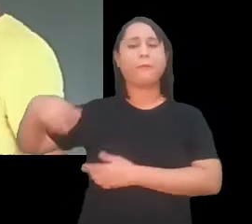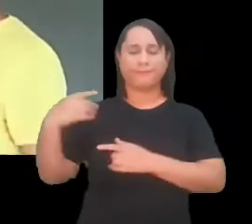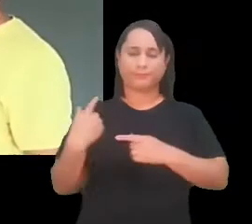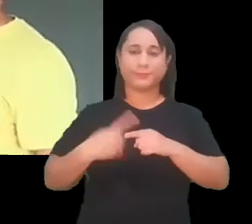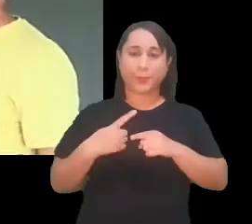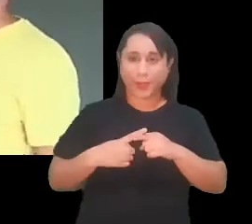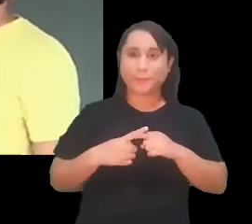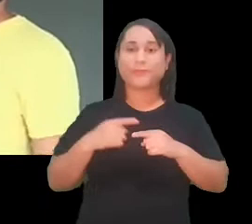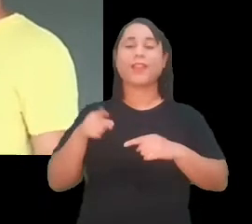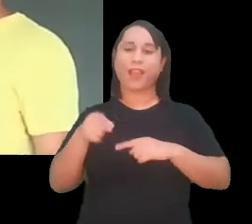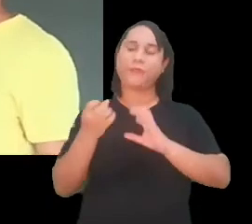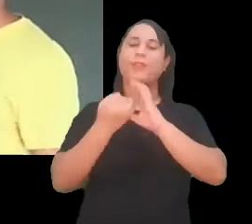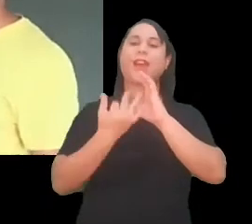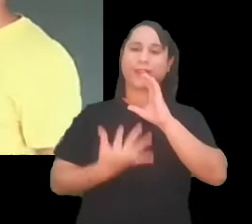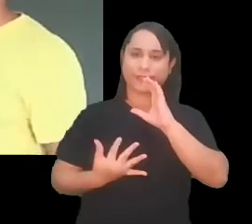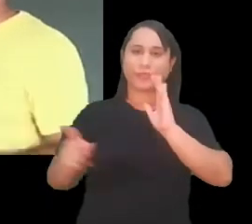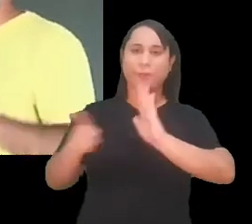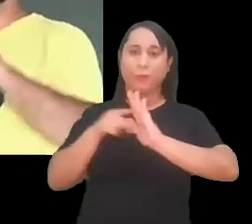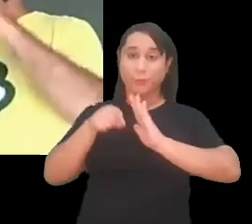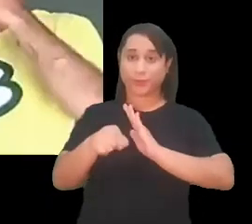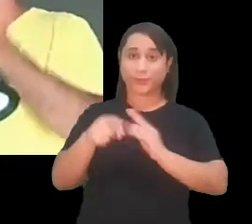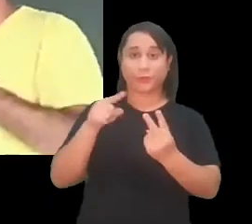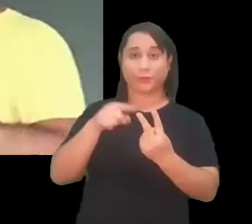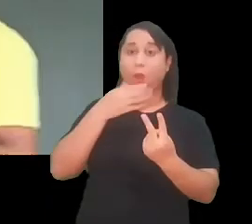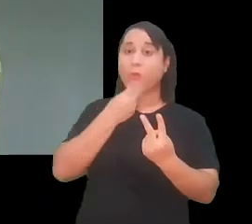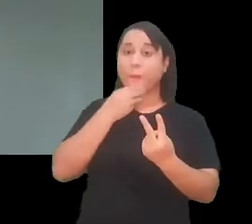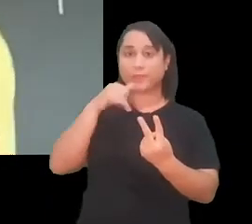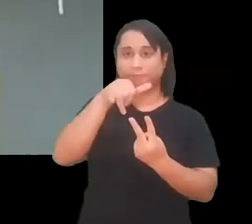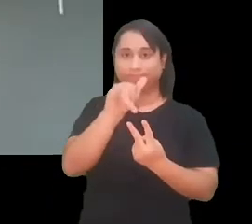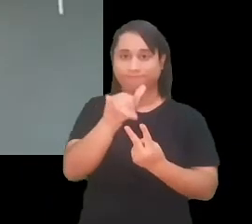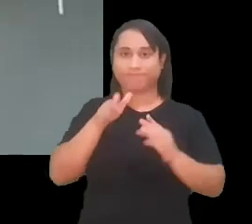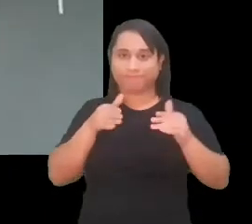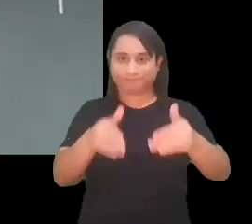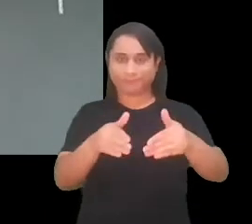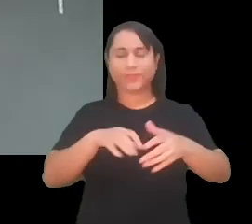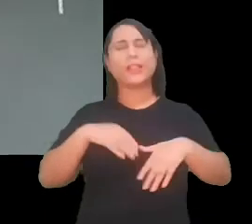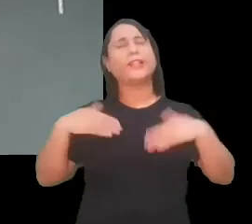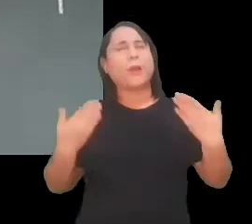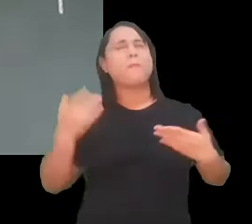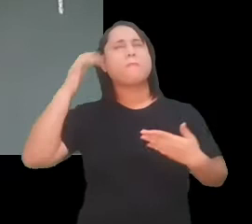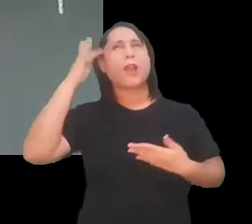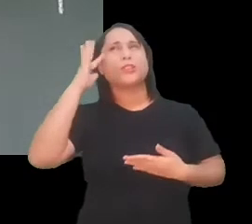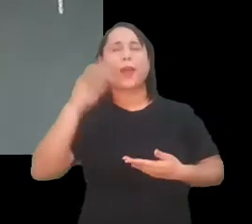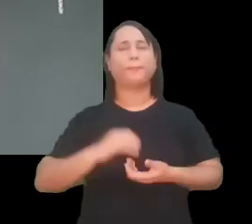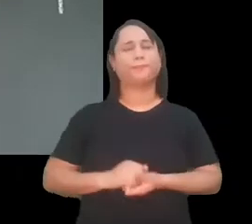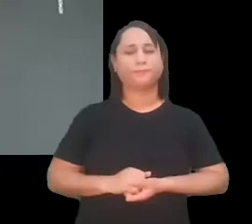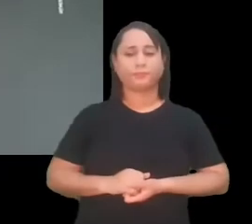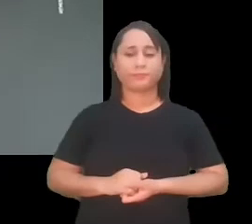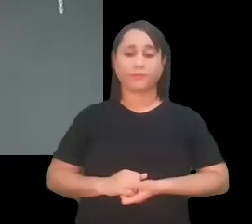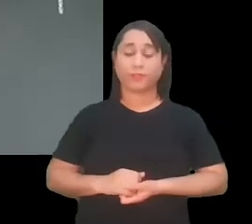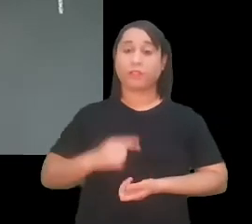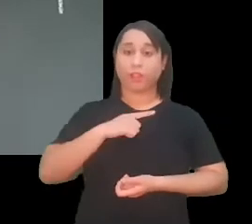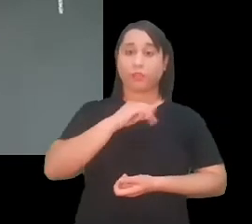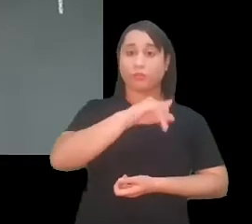auricular, que é restrita ao sexo. Ela é do cromossomo Y. Aí imagine então que dentro da nossa genealogia aqui, eu tenho